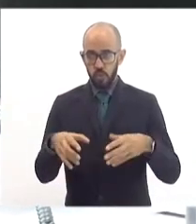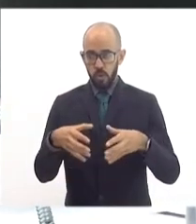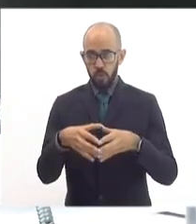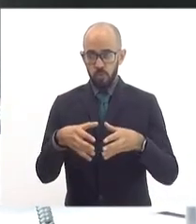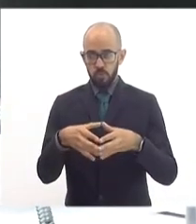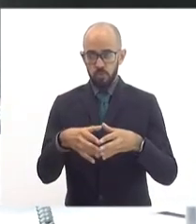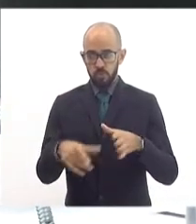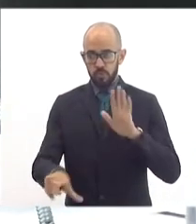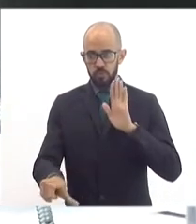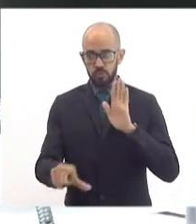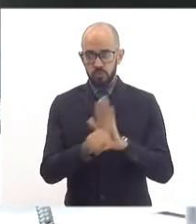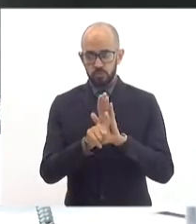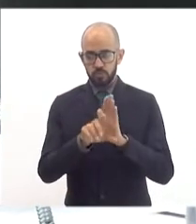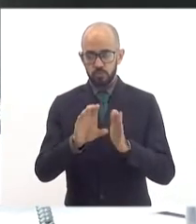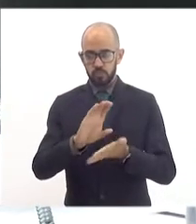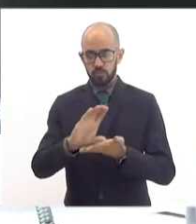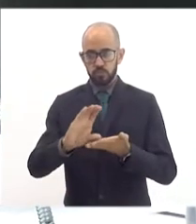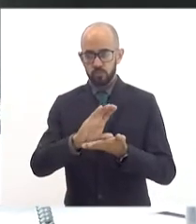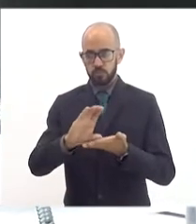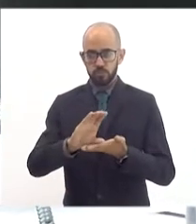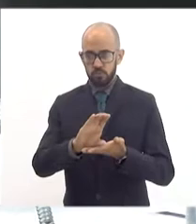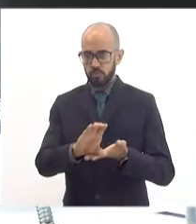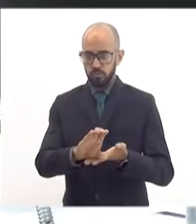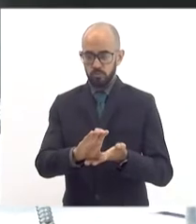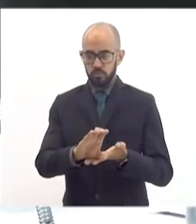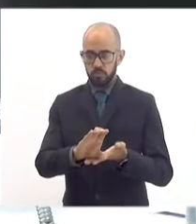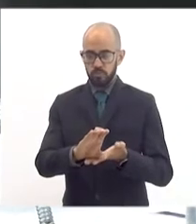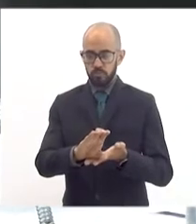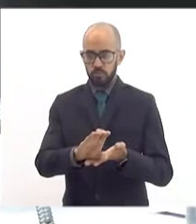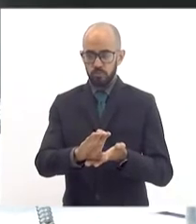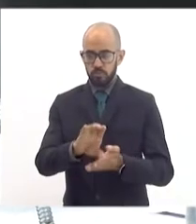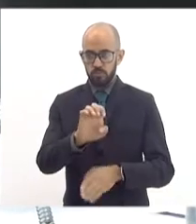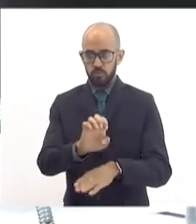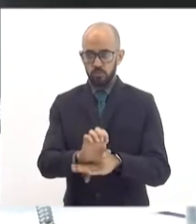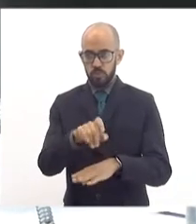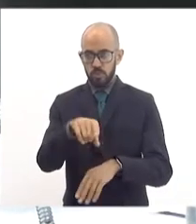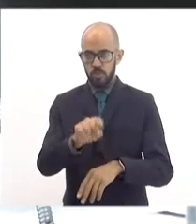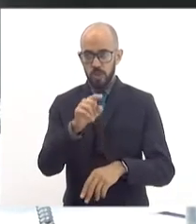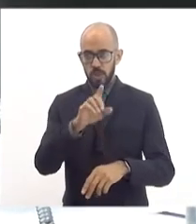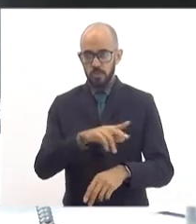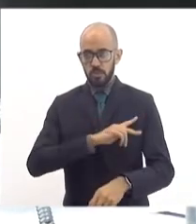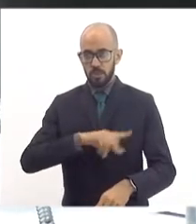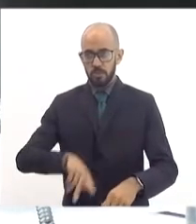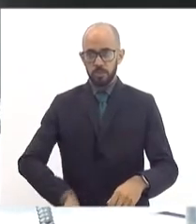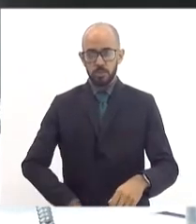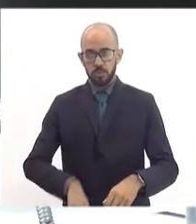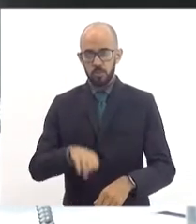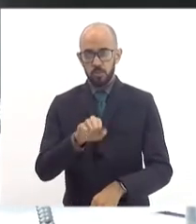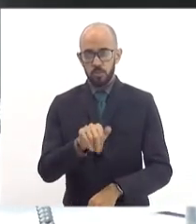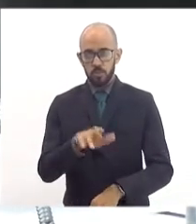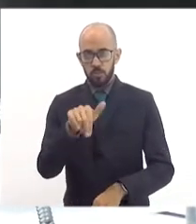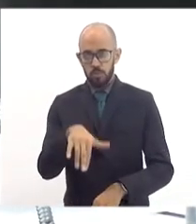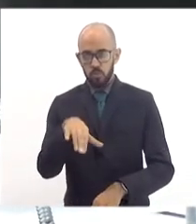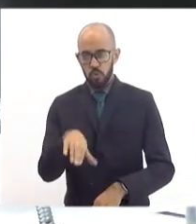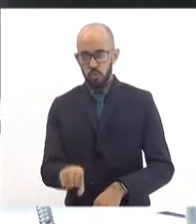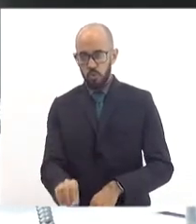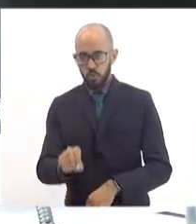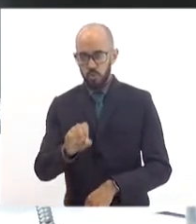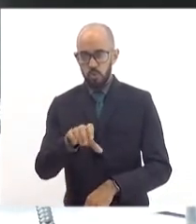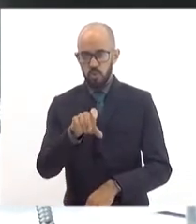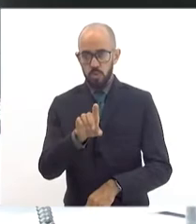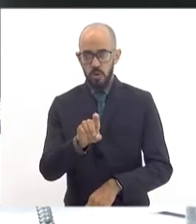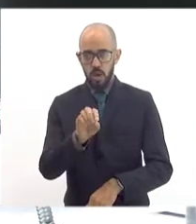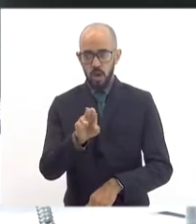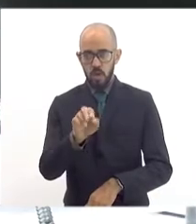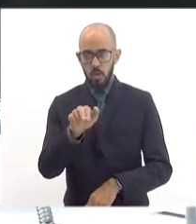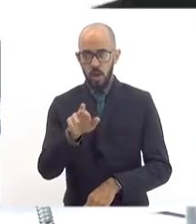de Legislação, que é presidida pelo deputado Bruno Dallaire, e com